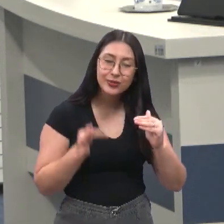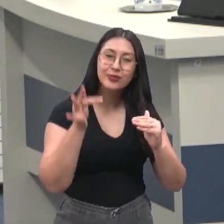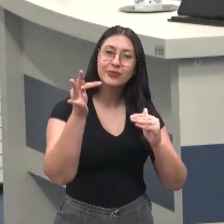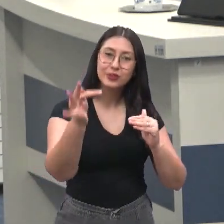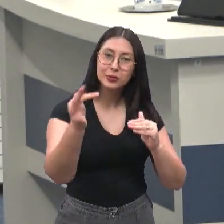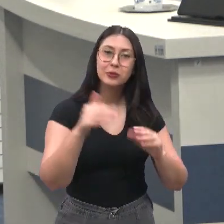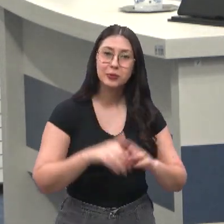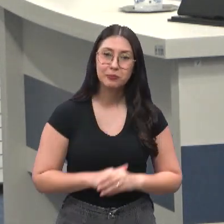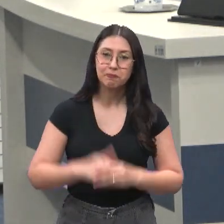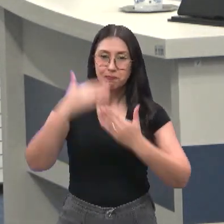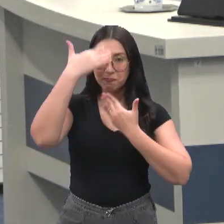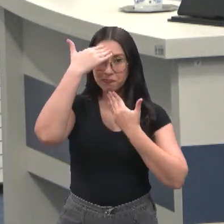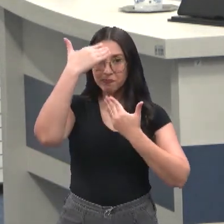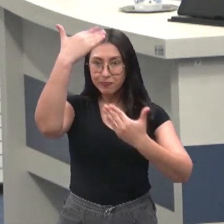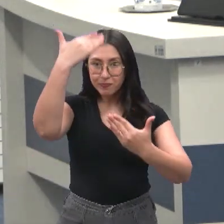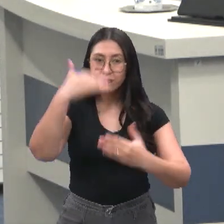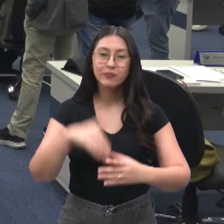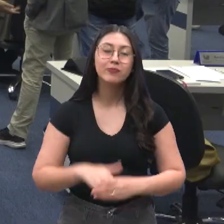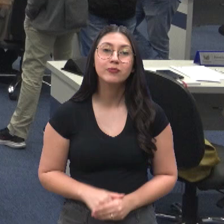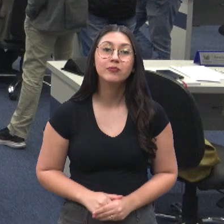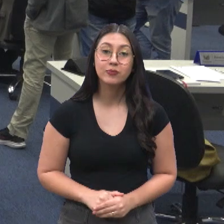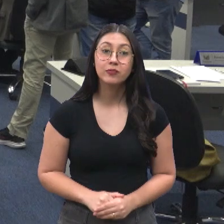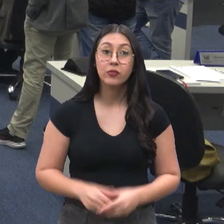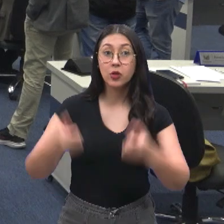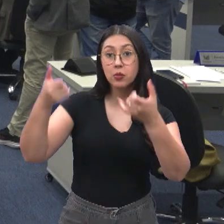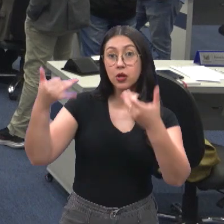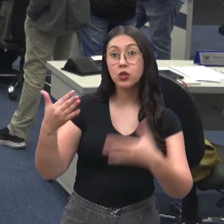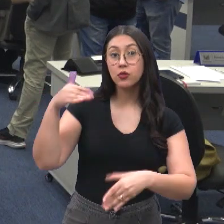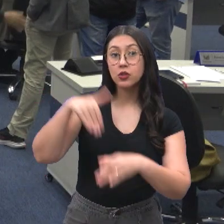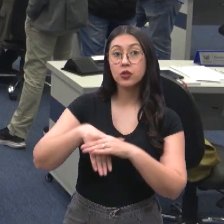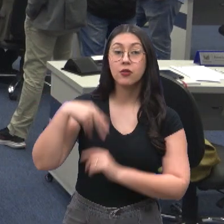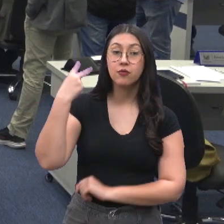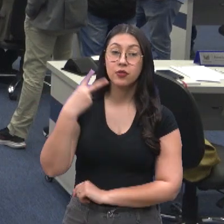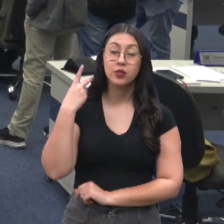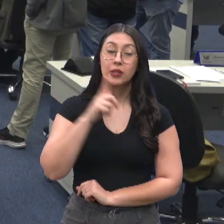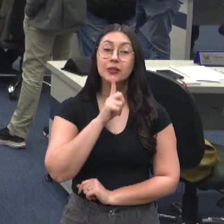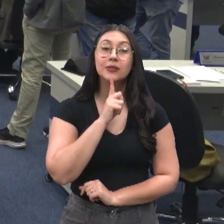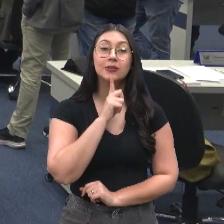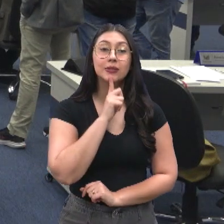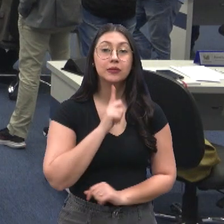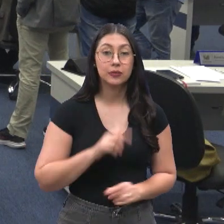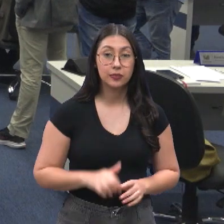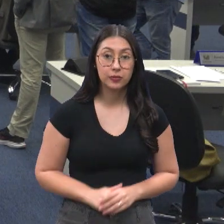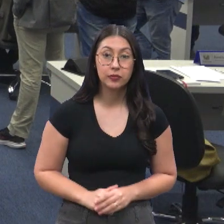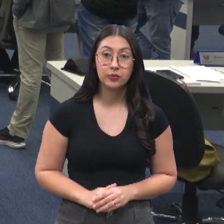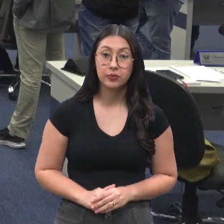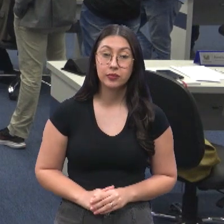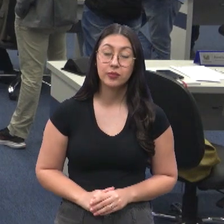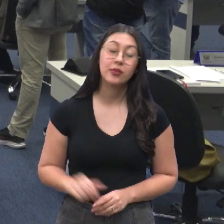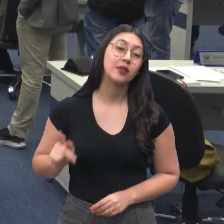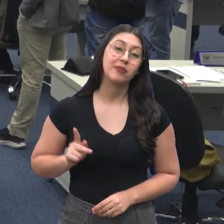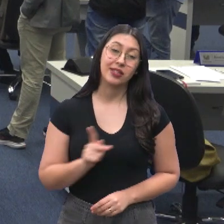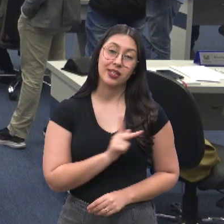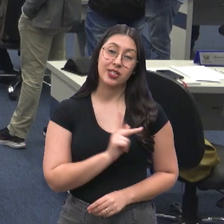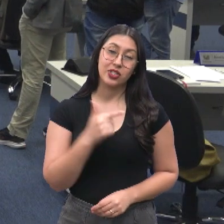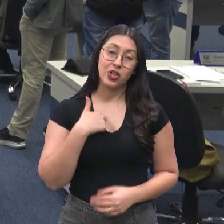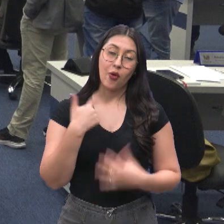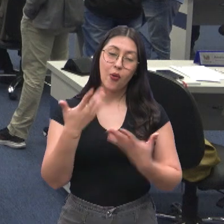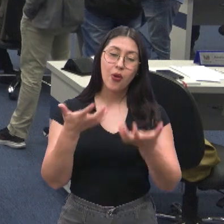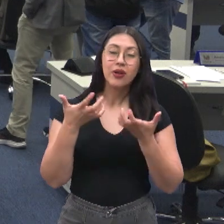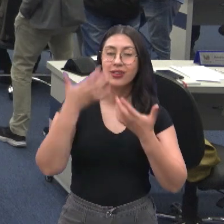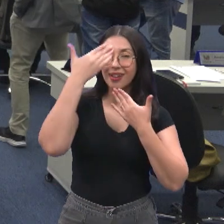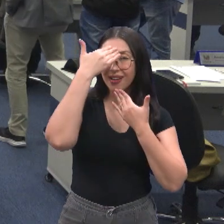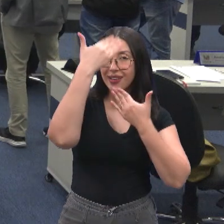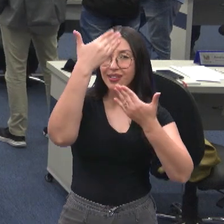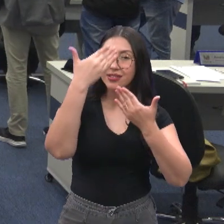tema. Obrigado a todos. Justificativo de votação, vereador Sérgio Camargo. Bom, senhor presidente, eu venho aqui para agradecer todos os